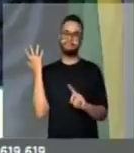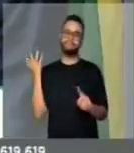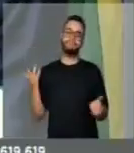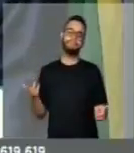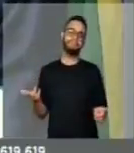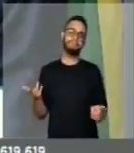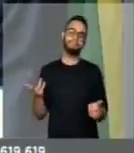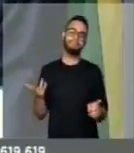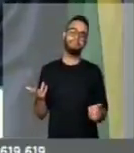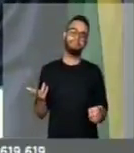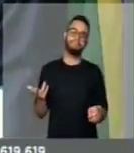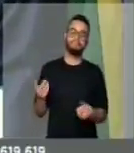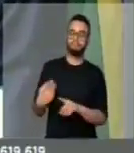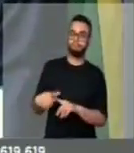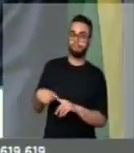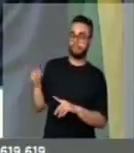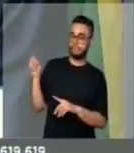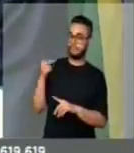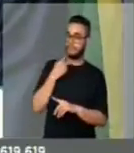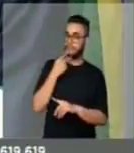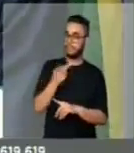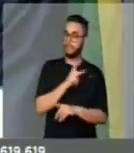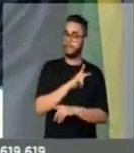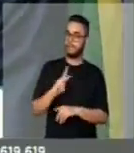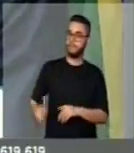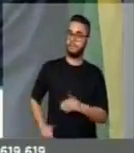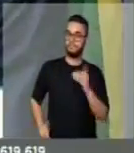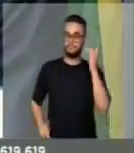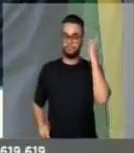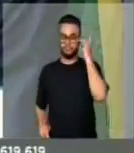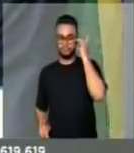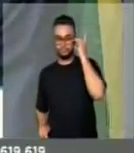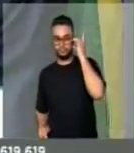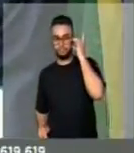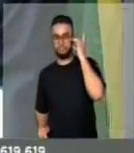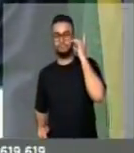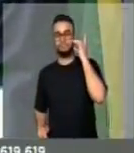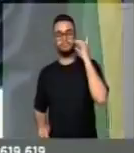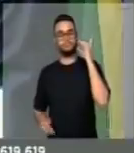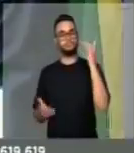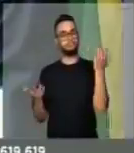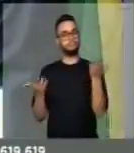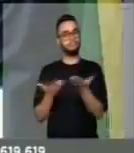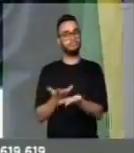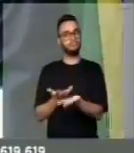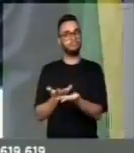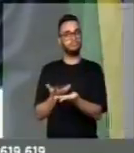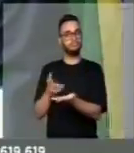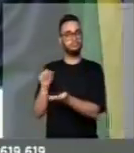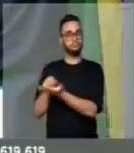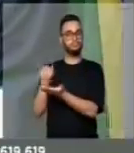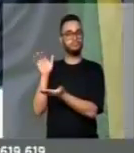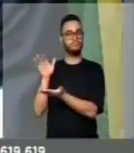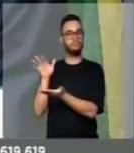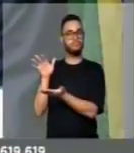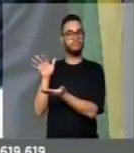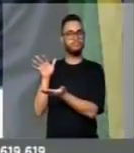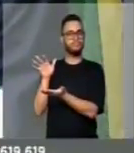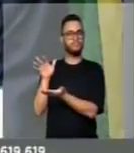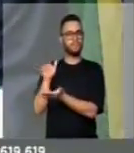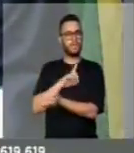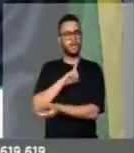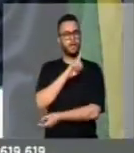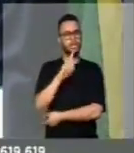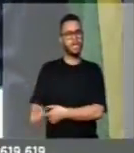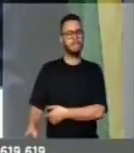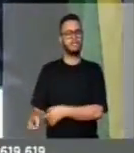Quando se diz que a presidente Dilma está sendo condenada pelo conjunto da obra, é